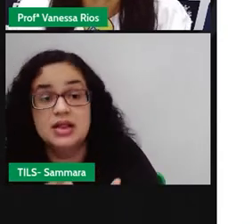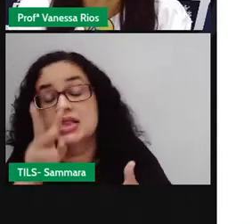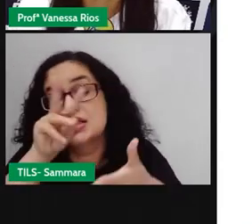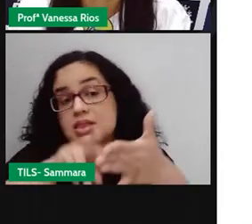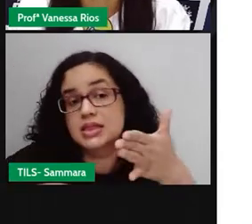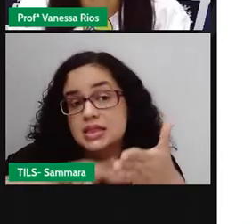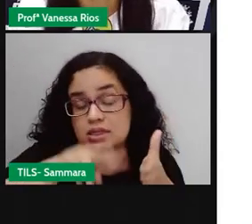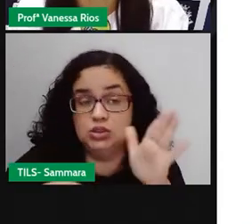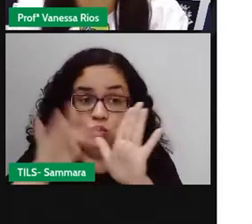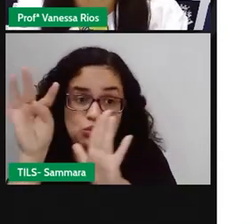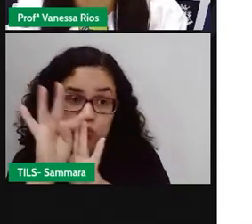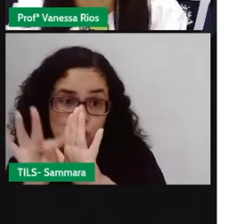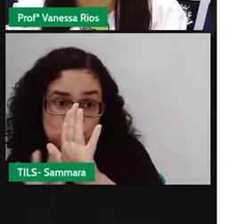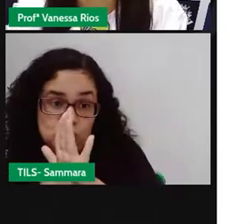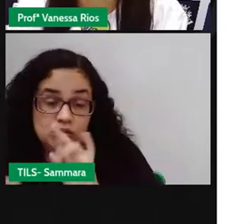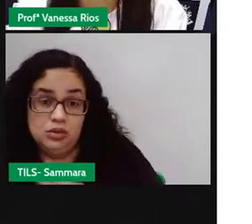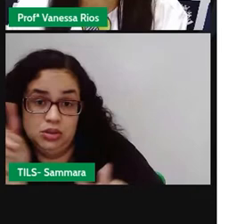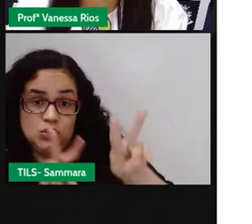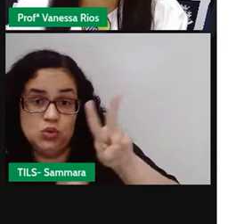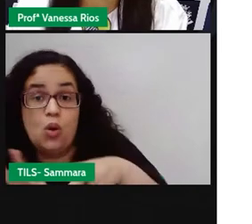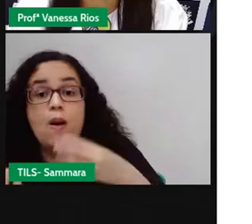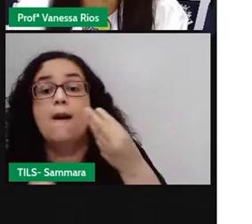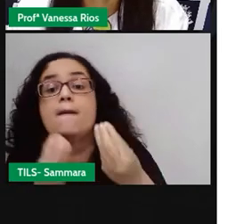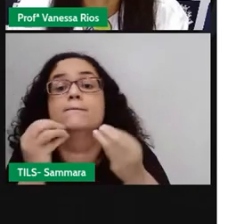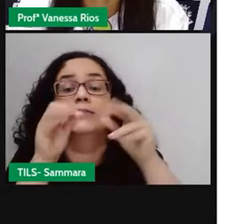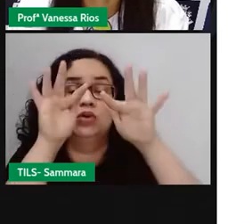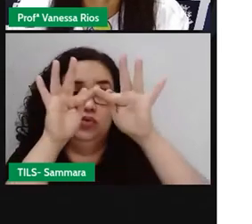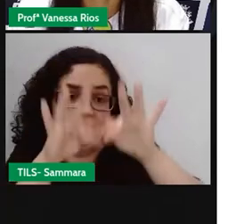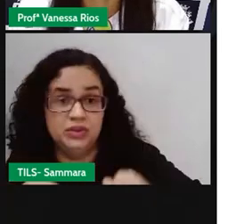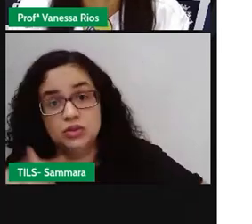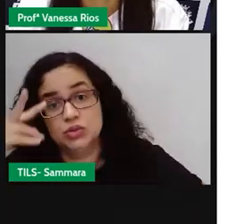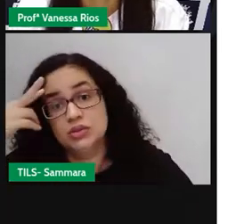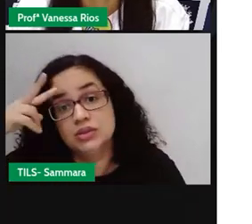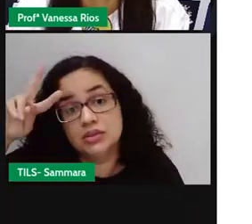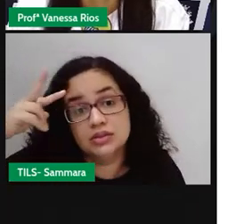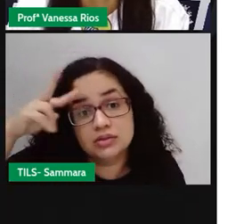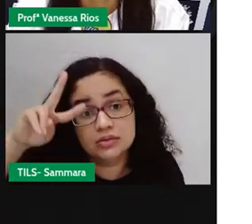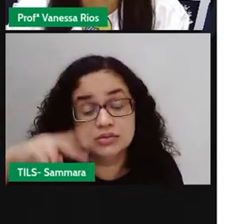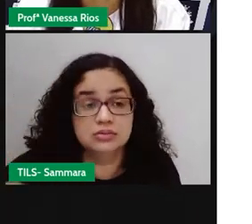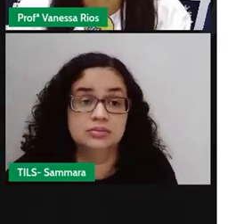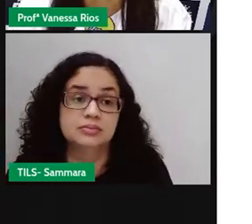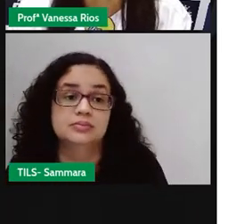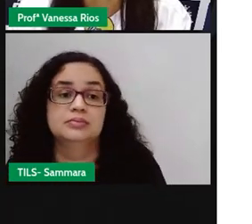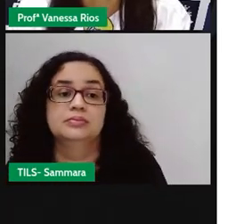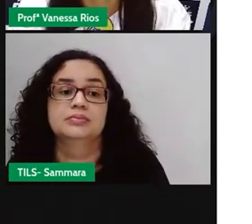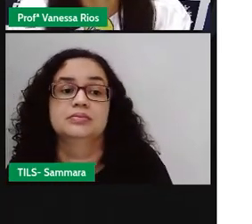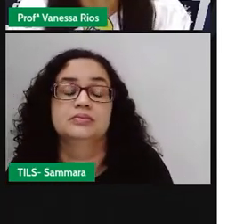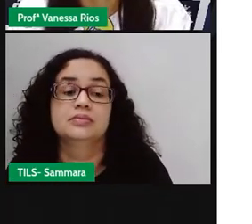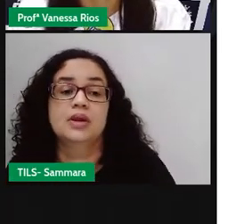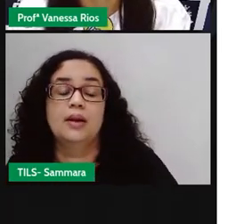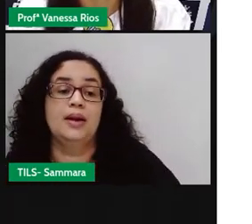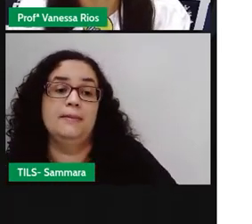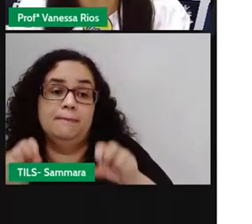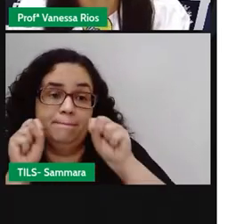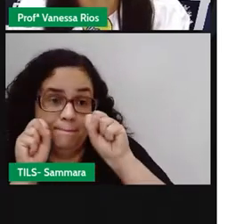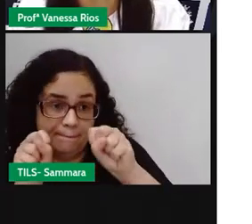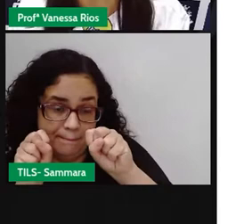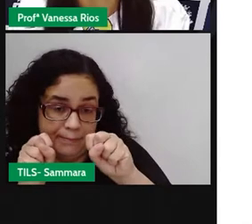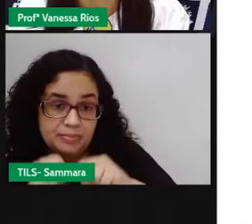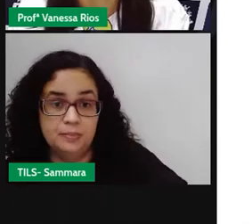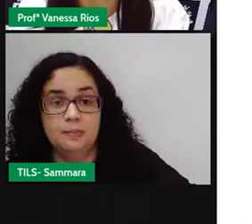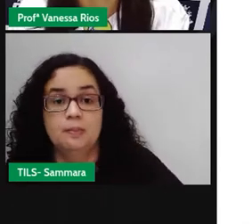leitura desse texto, observar como é que é o final dessa história e observar aí as